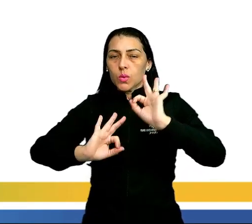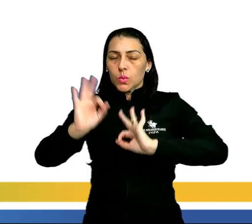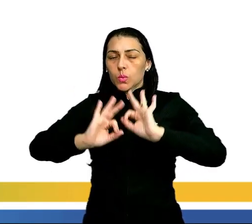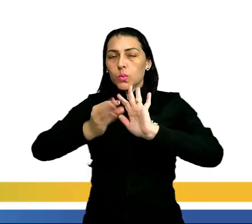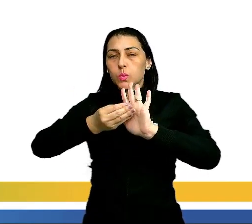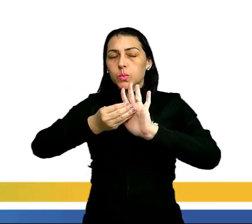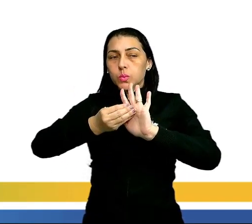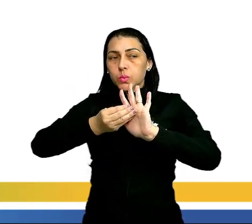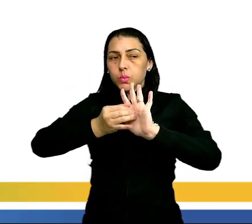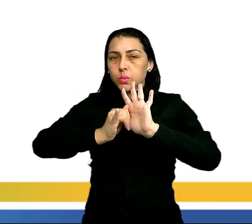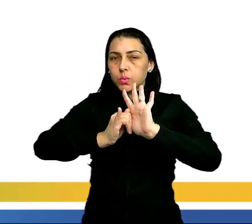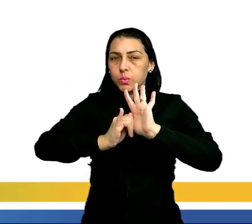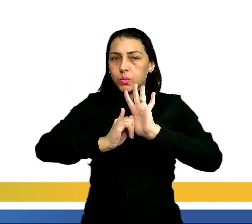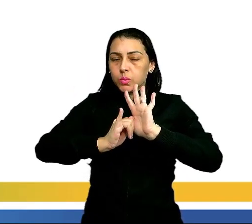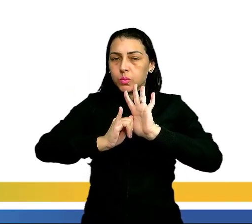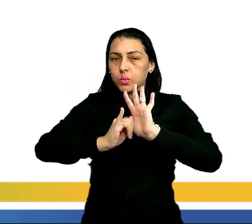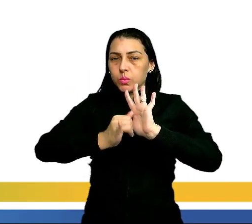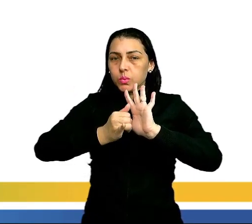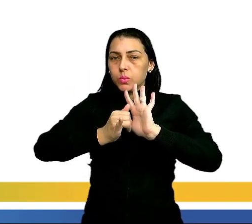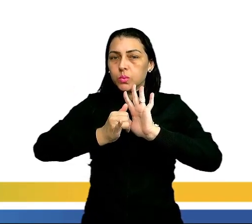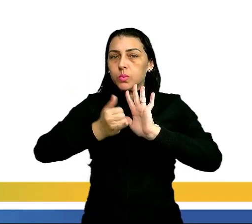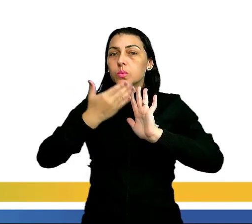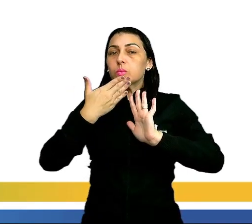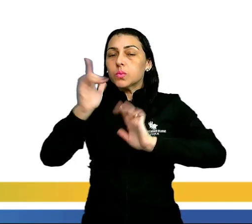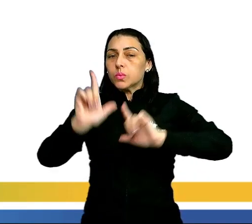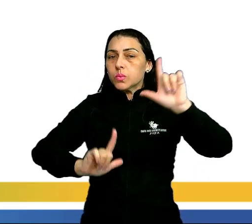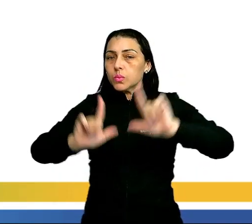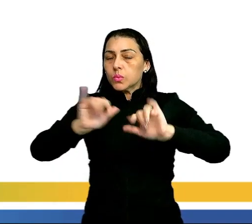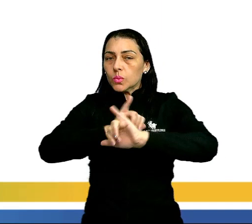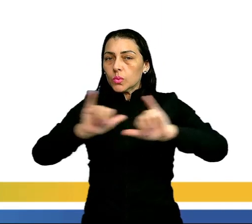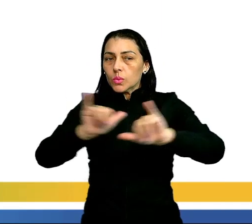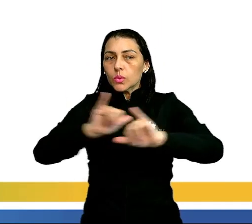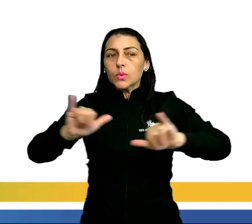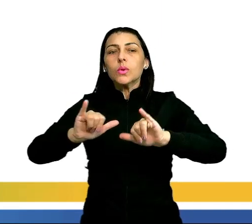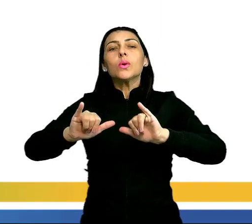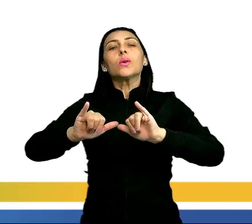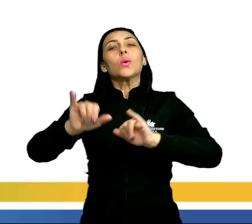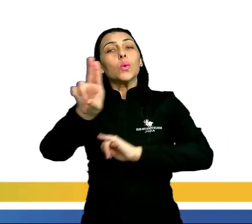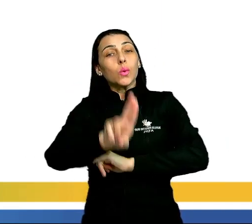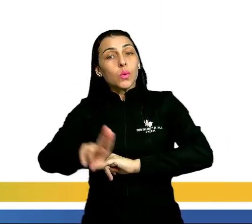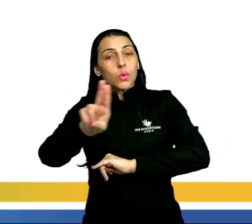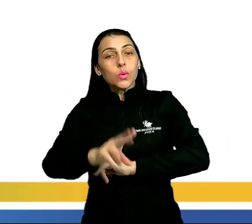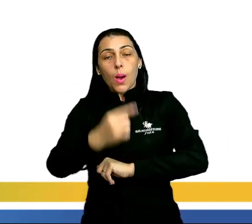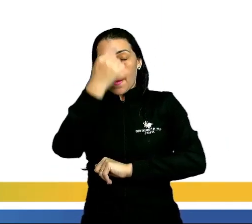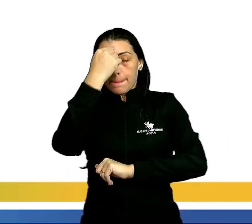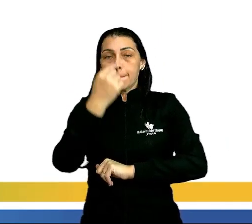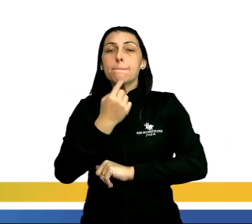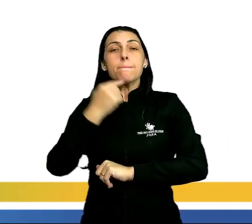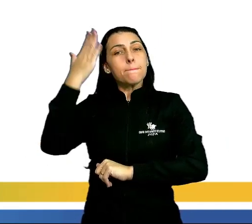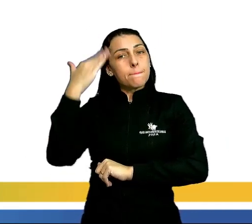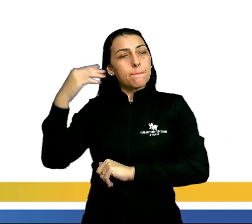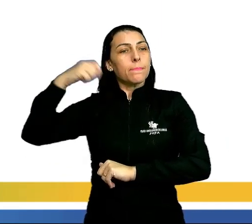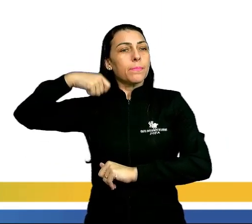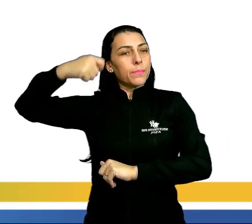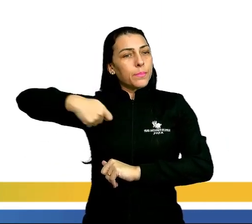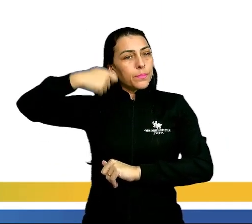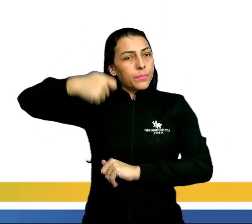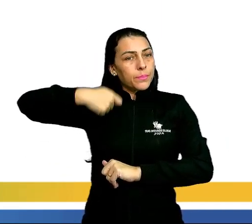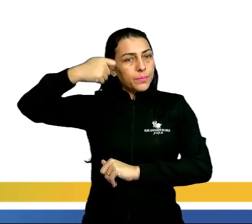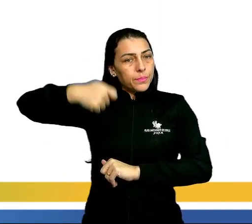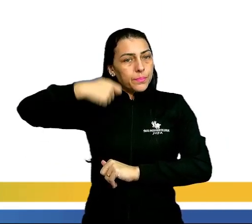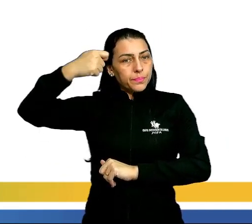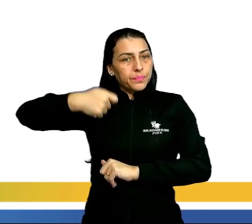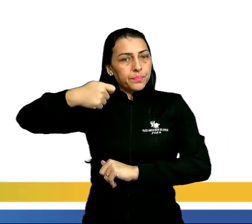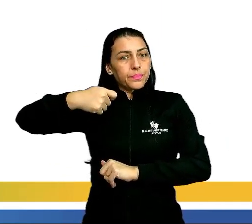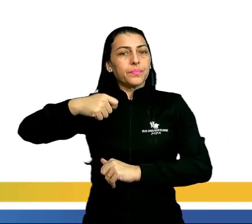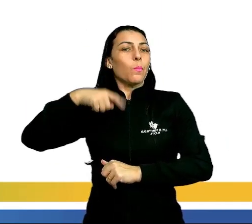Em 2013, foi elaborada uma grande campanha de marketing que utilizou a imagem de uma célebre atriz do